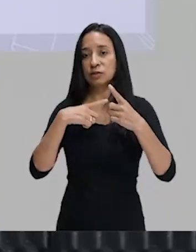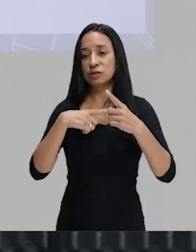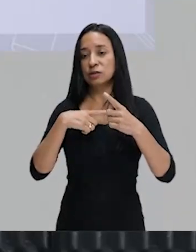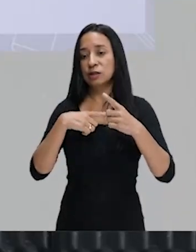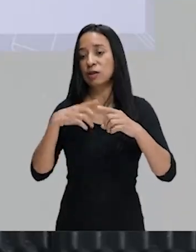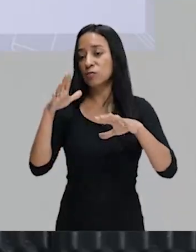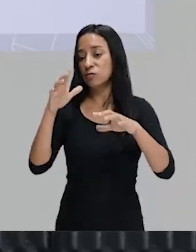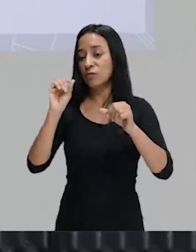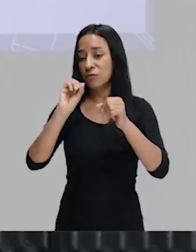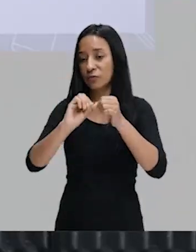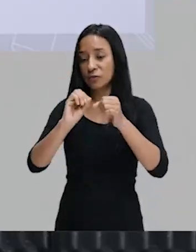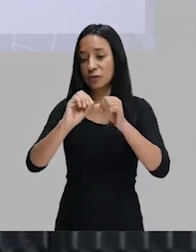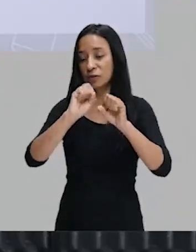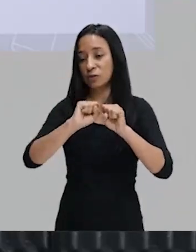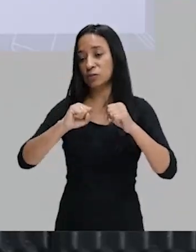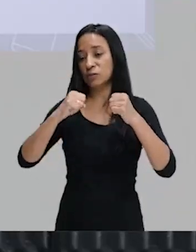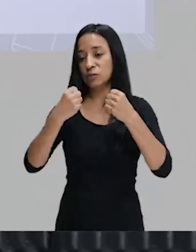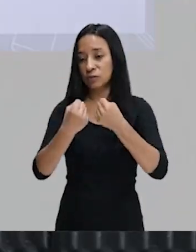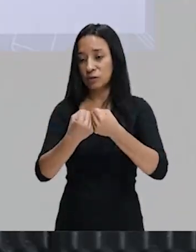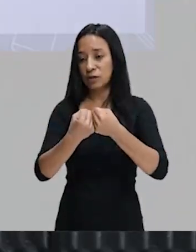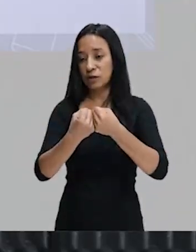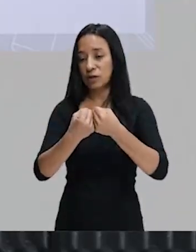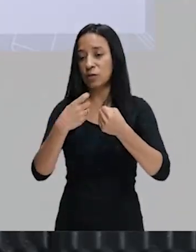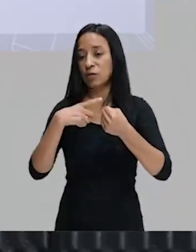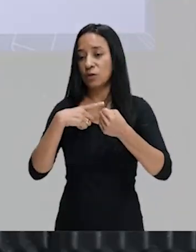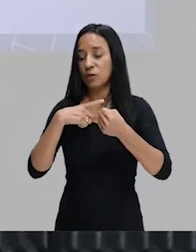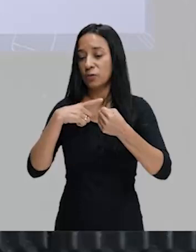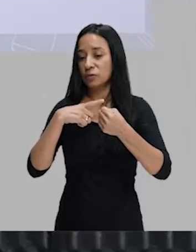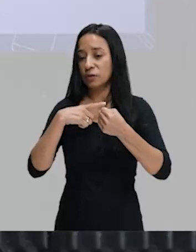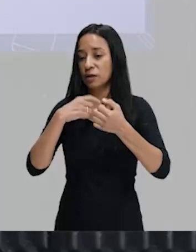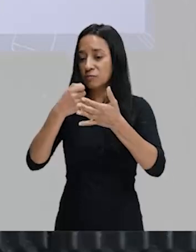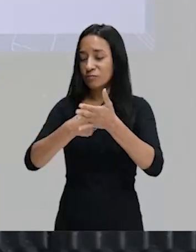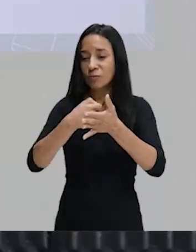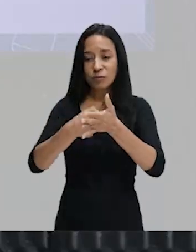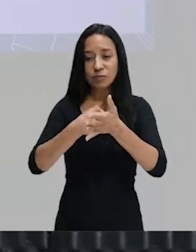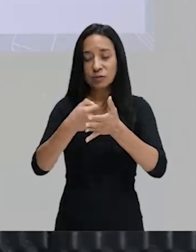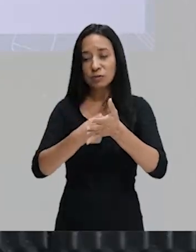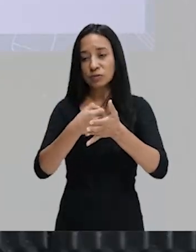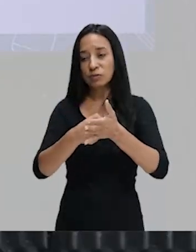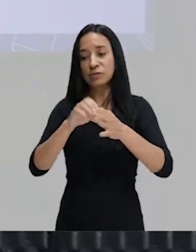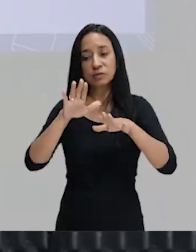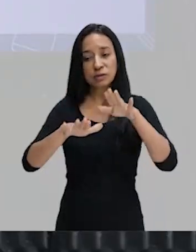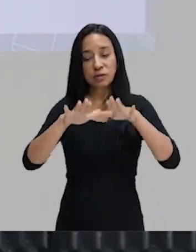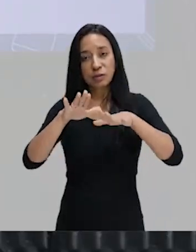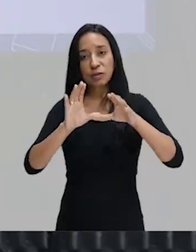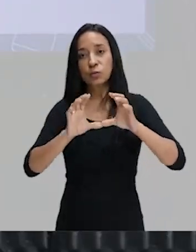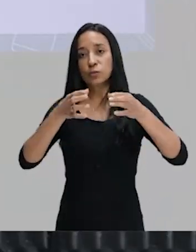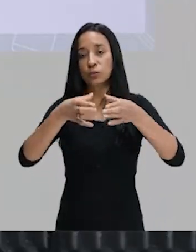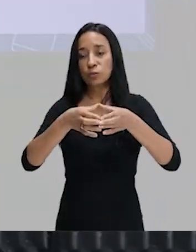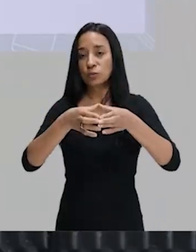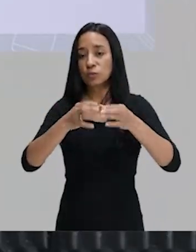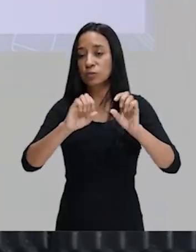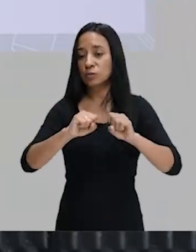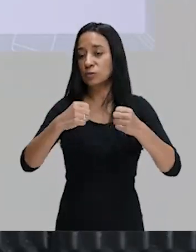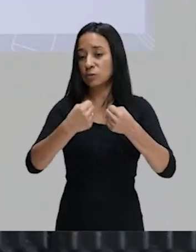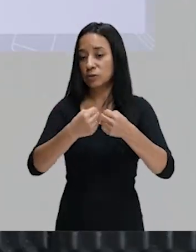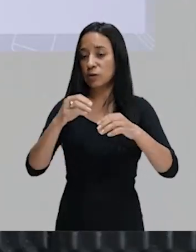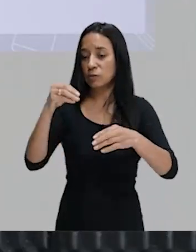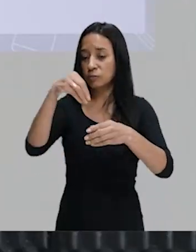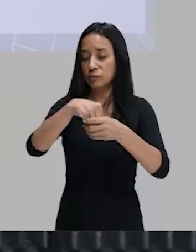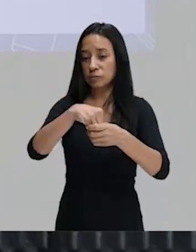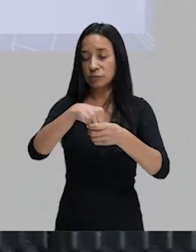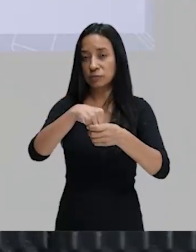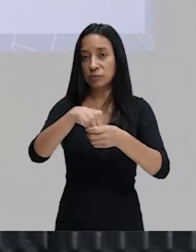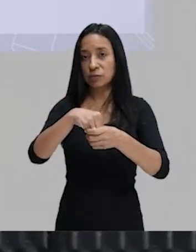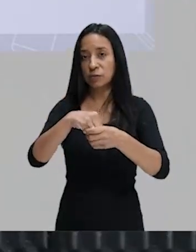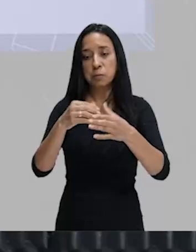ocupação social, já tem determinados privilégios, determinados deveres, dependendo do grupo social que você faz parte.